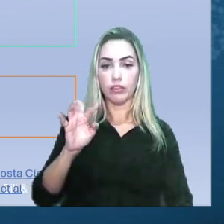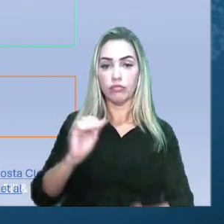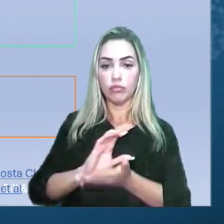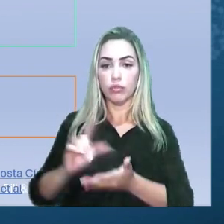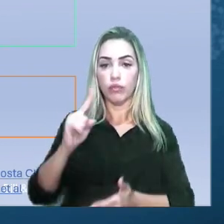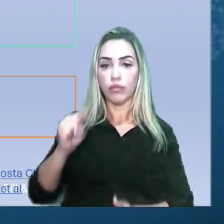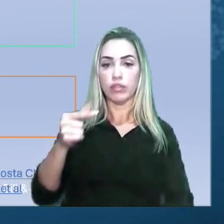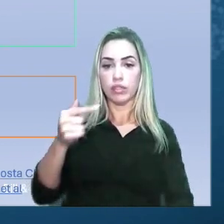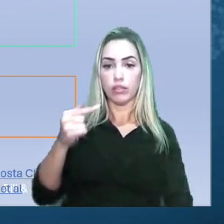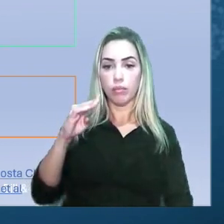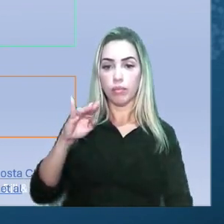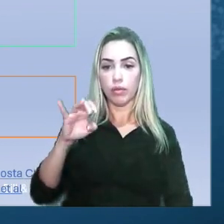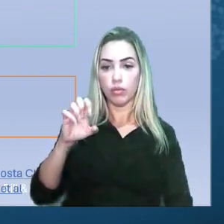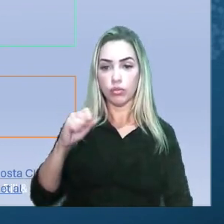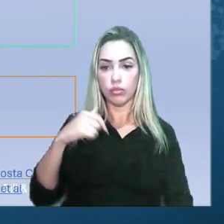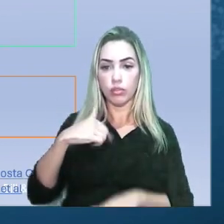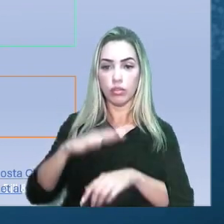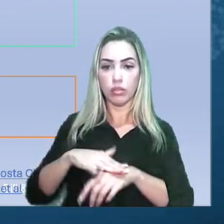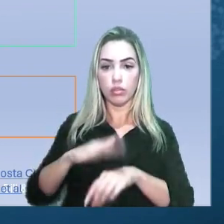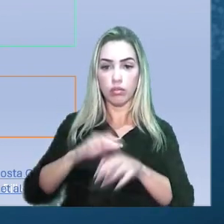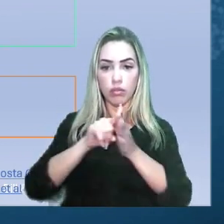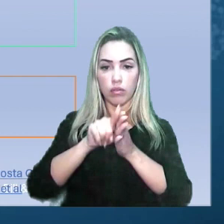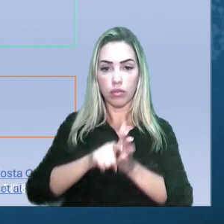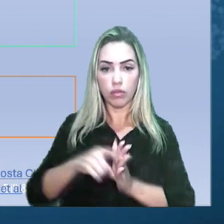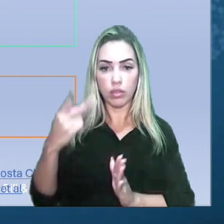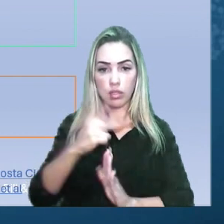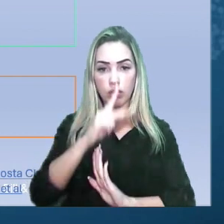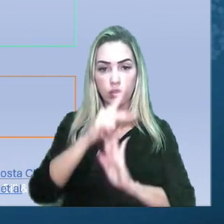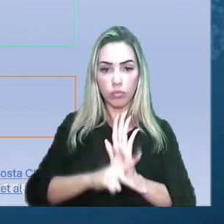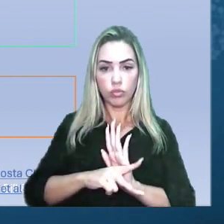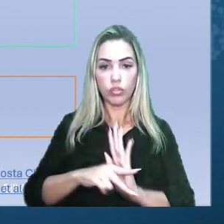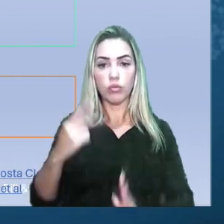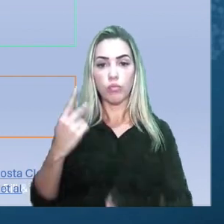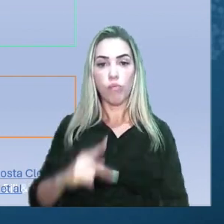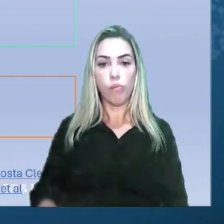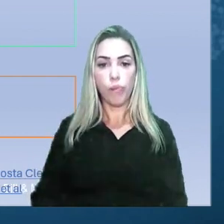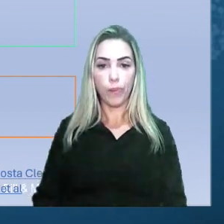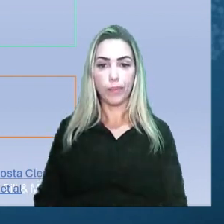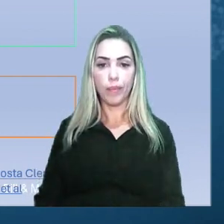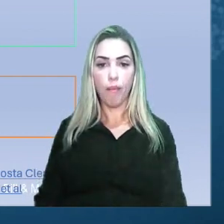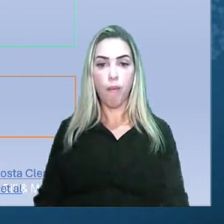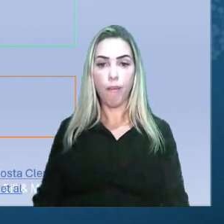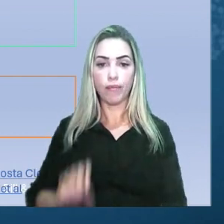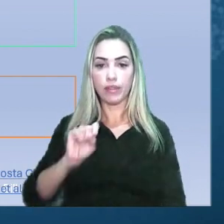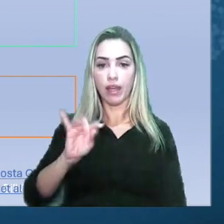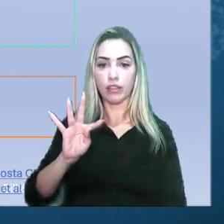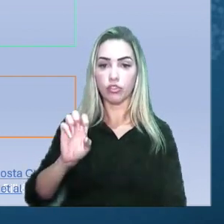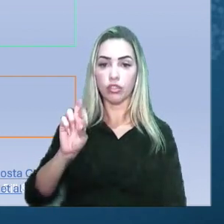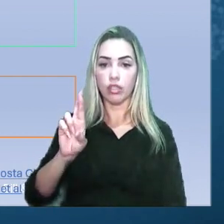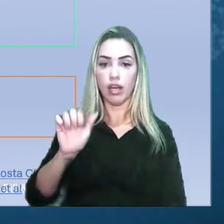fui a principal investigadora desse projeto, que a gente chama de Site Readiness, e a ideia era